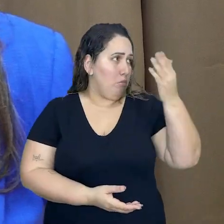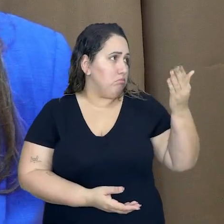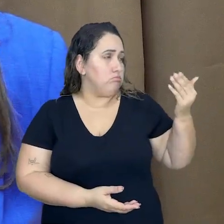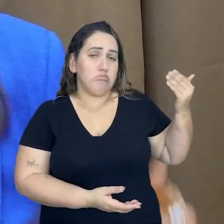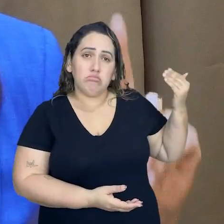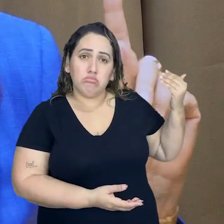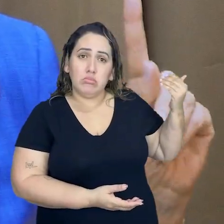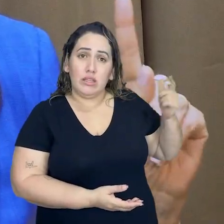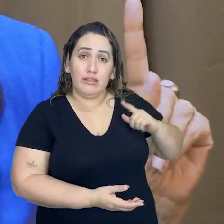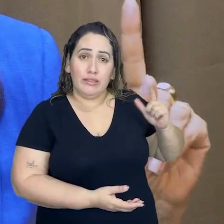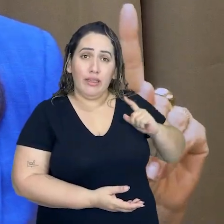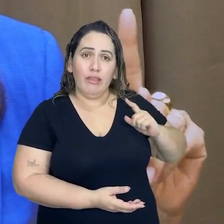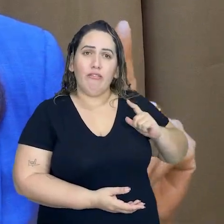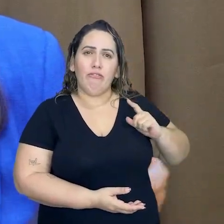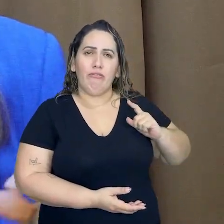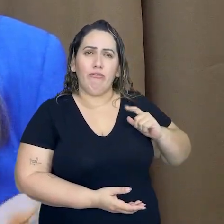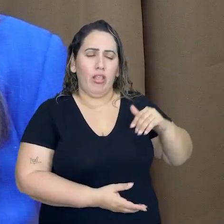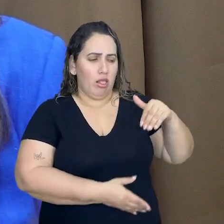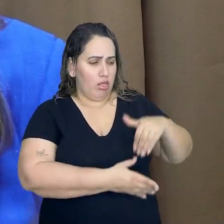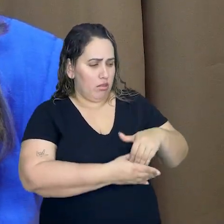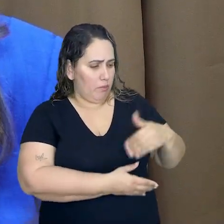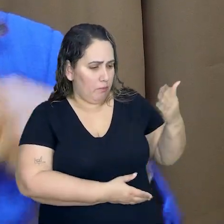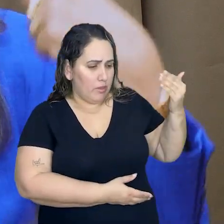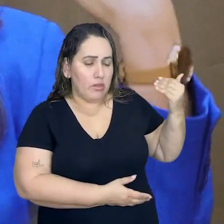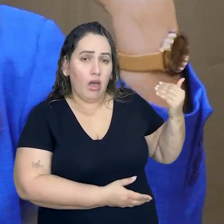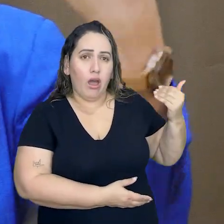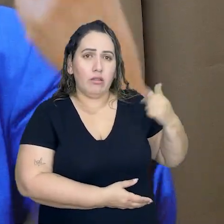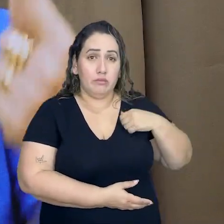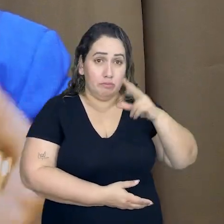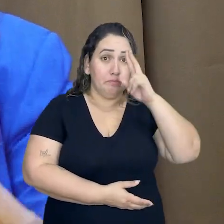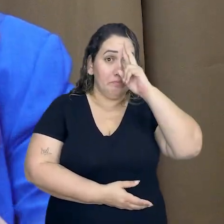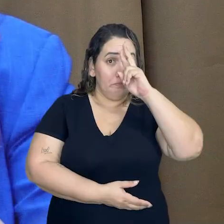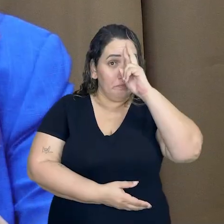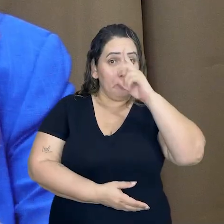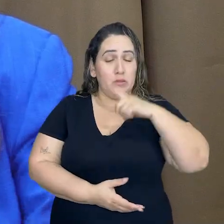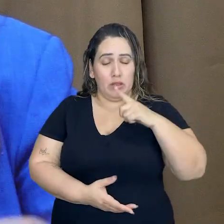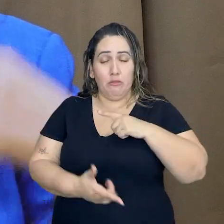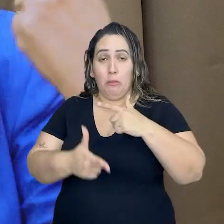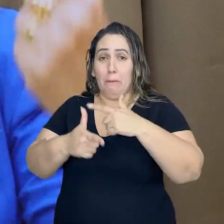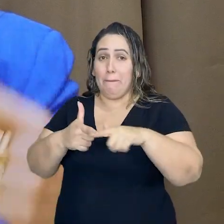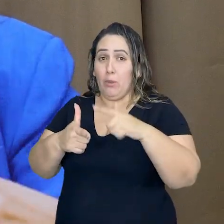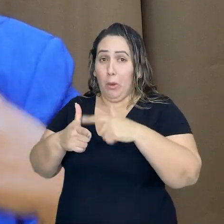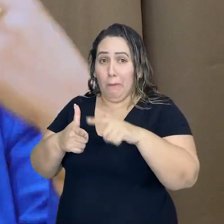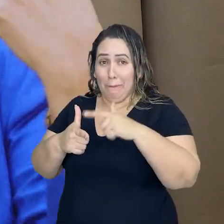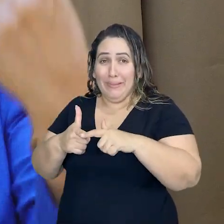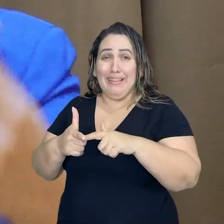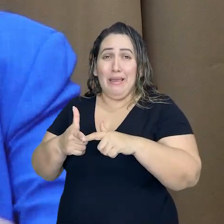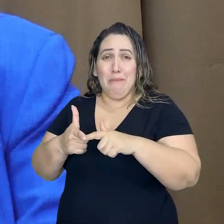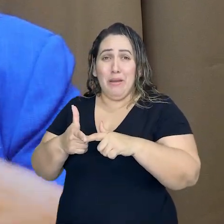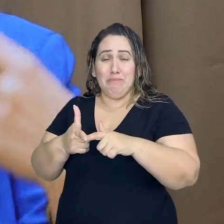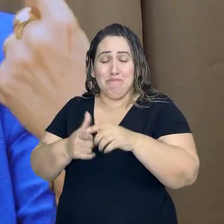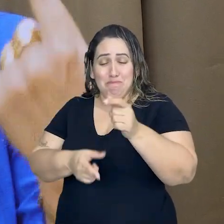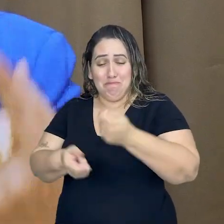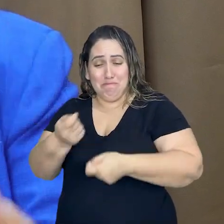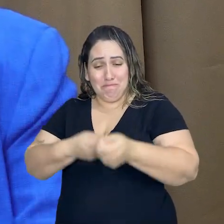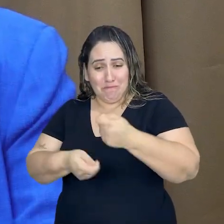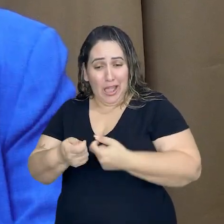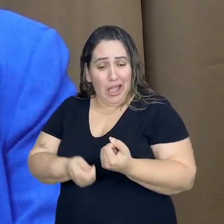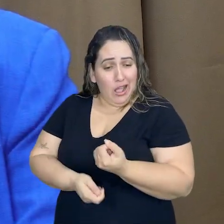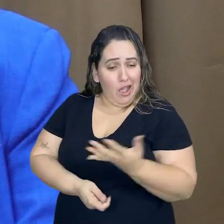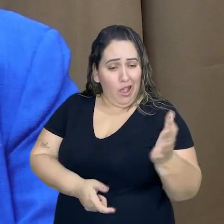ser aplicados, olha que absurdo, né? Na eleição seguinte ao trânsito julgado que